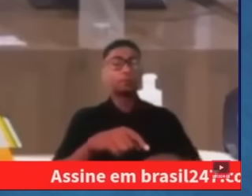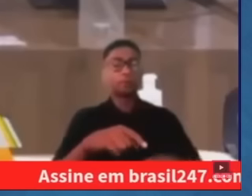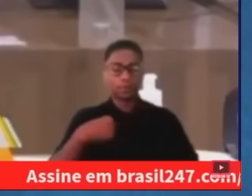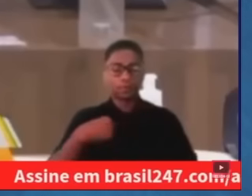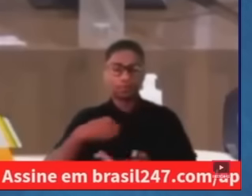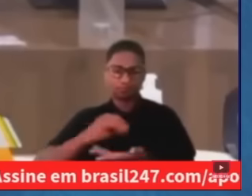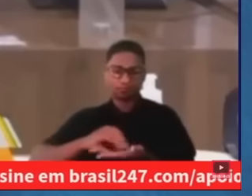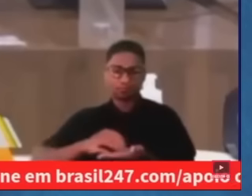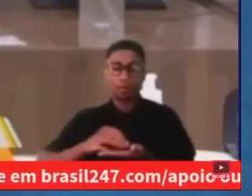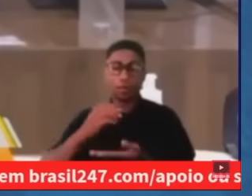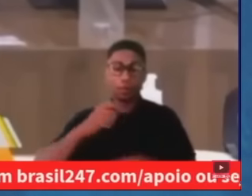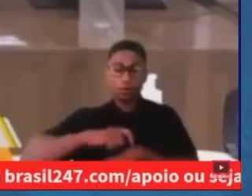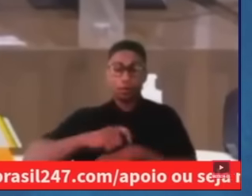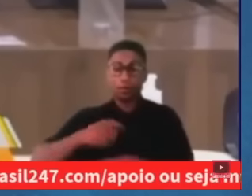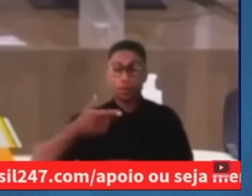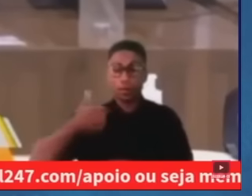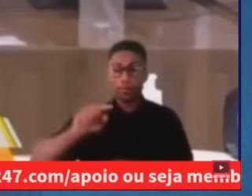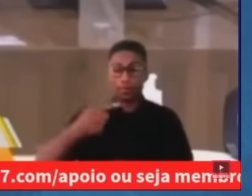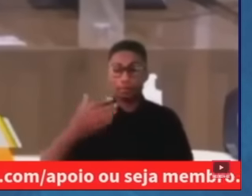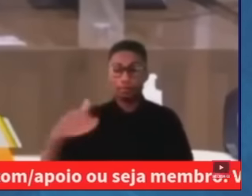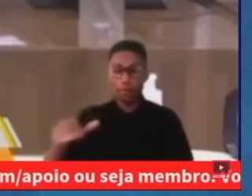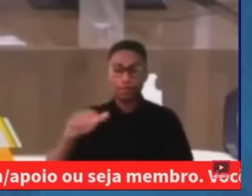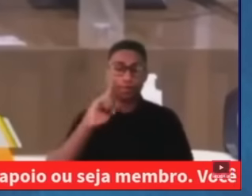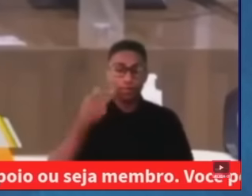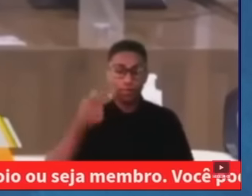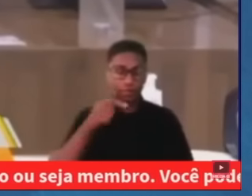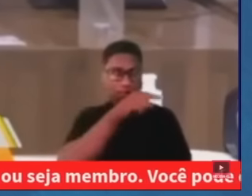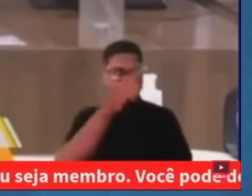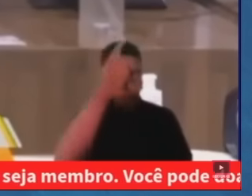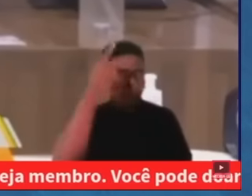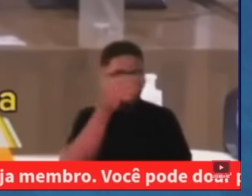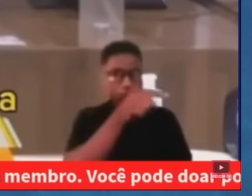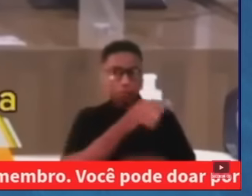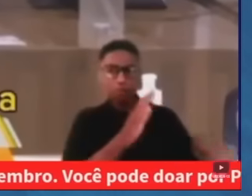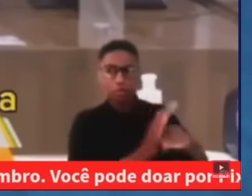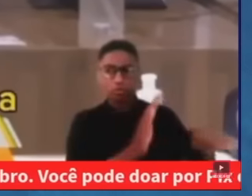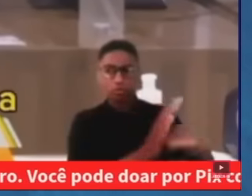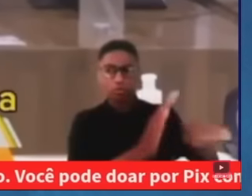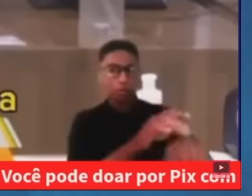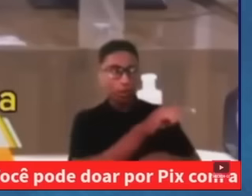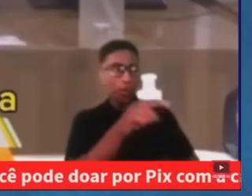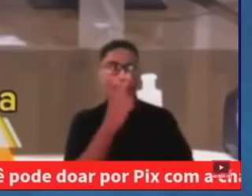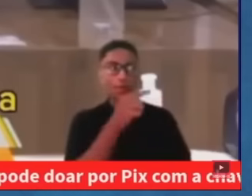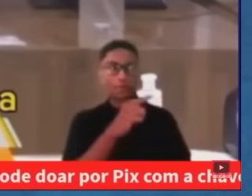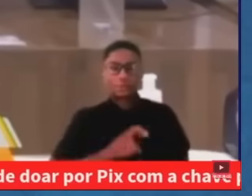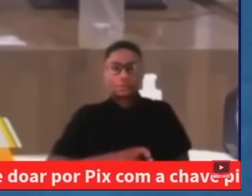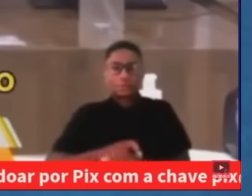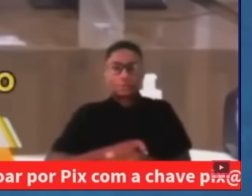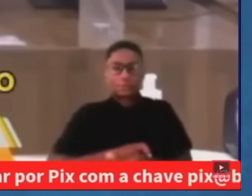é havia uma percepção de que os manifestantes que estavam chegando eh estavam com ônibus exaltados dispostos a confronto com as forças de